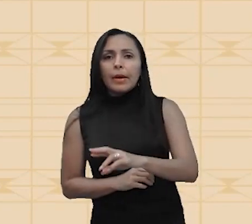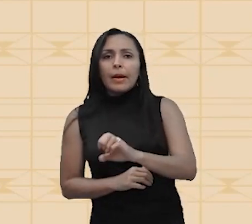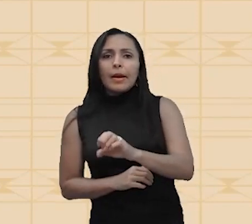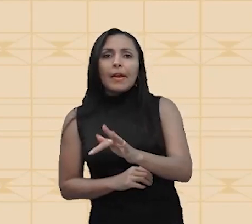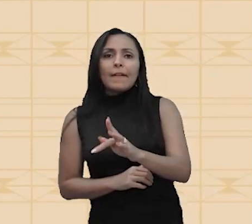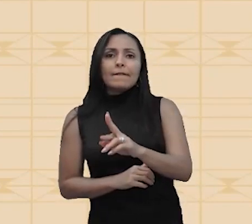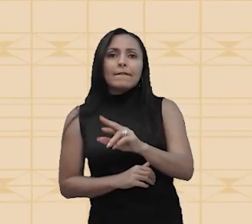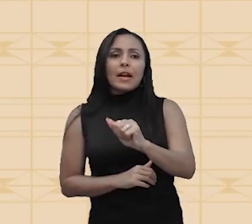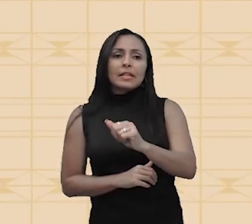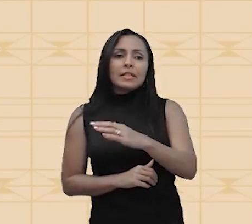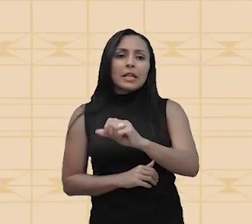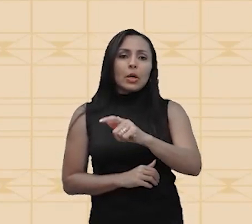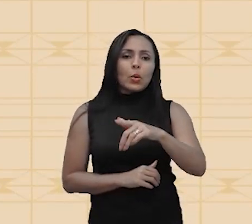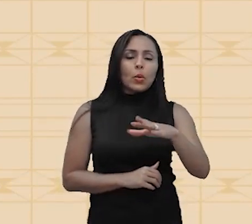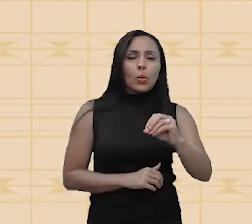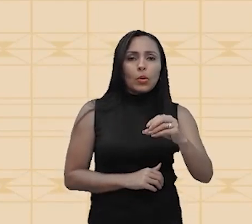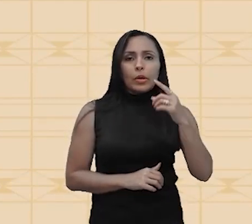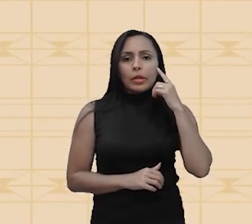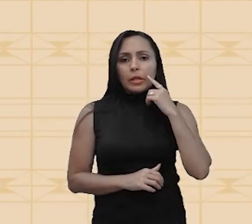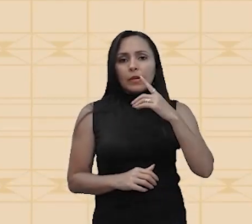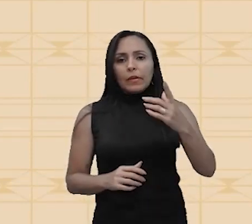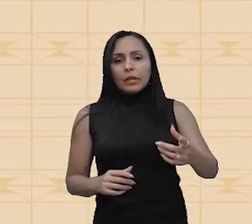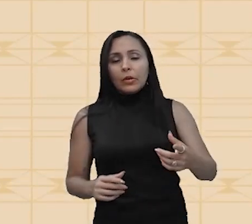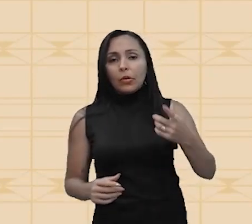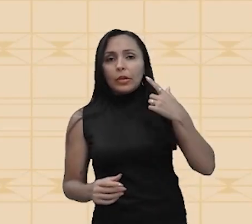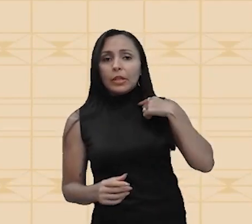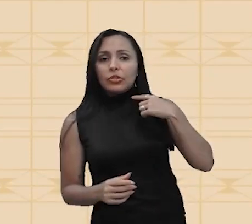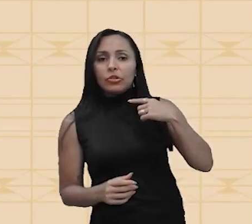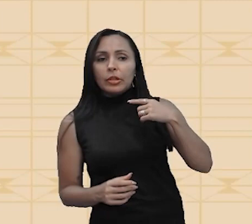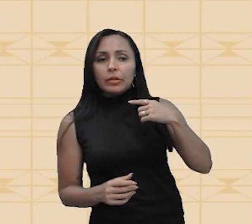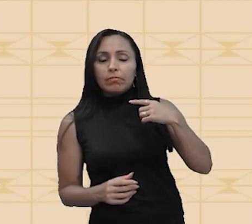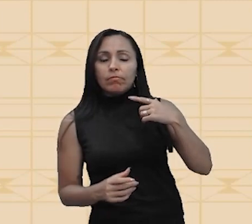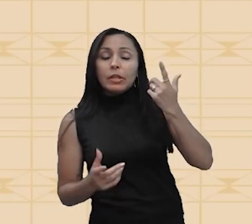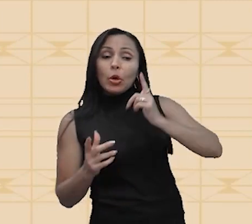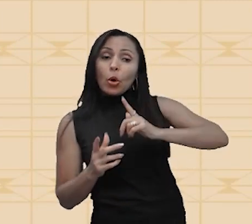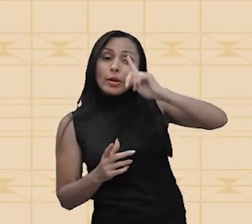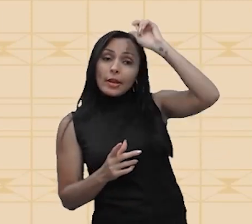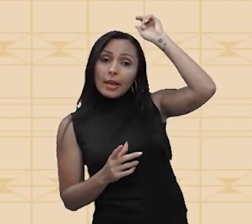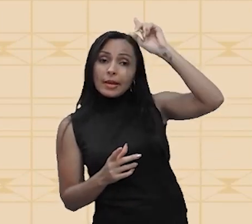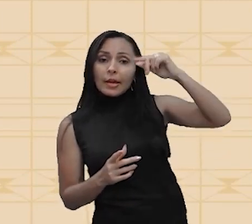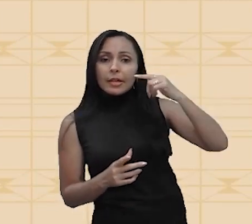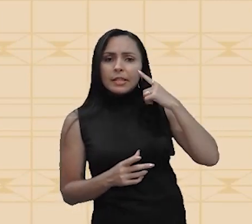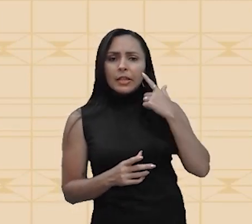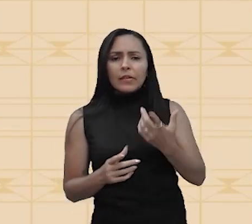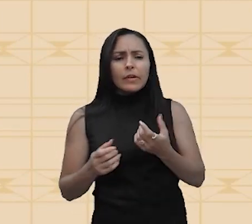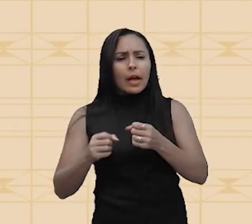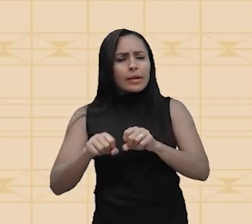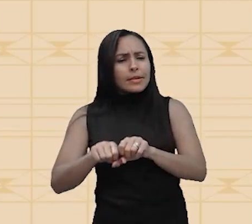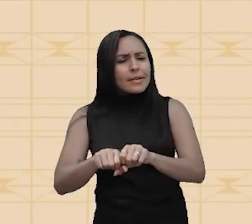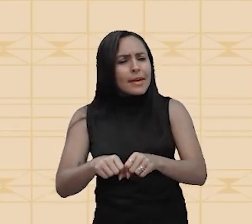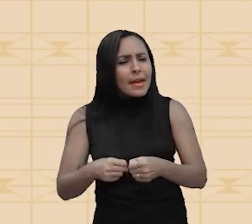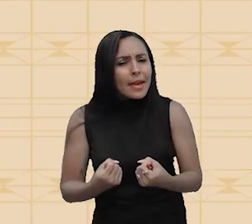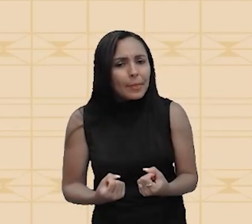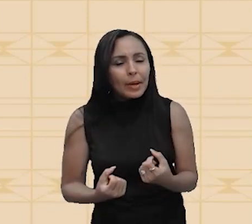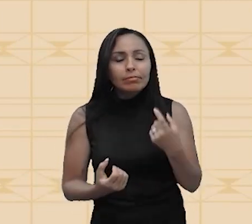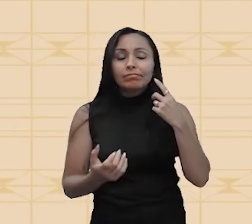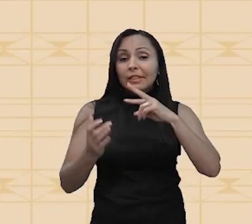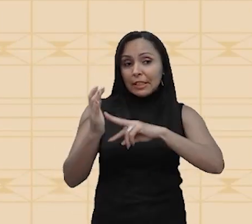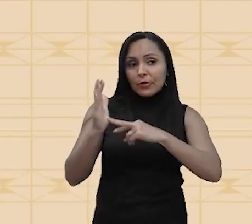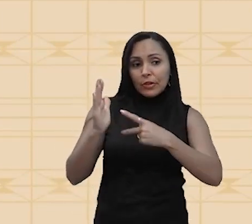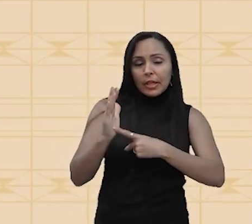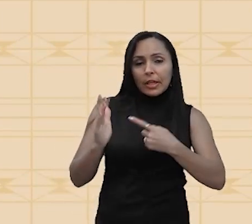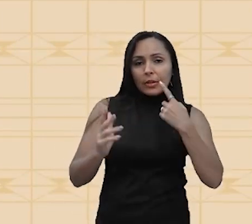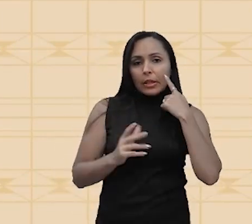refração, palavra que vem de origem grega, de refractus, que significa quebra. Pois é, a refração é o fenômeno em que